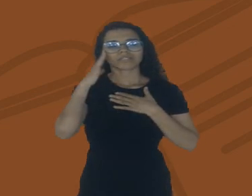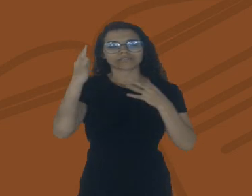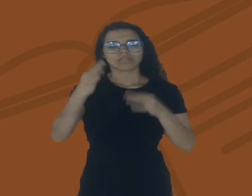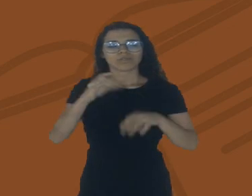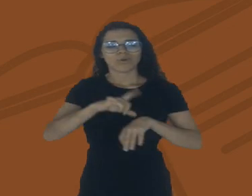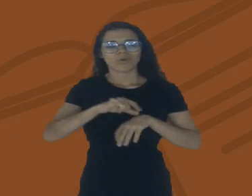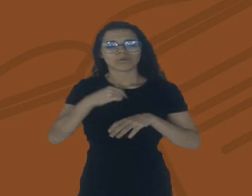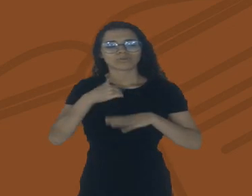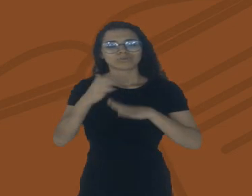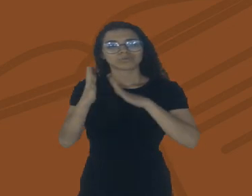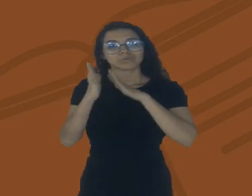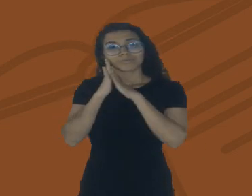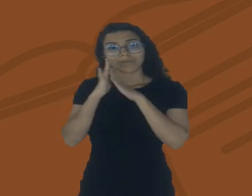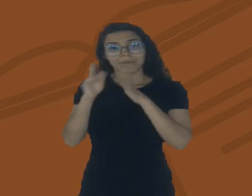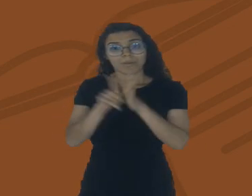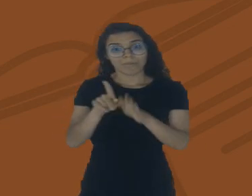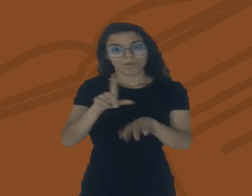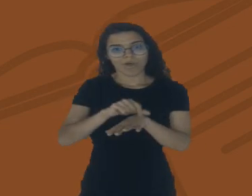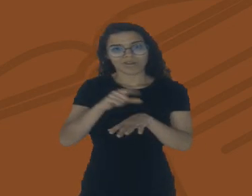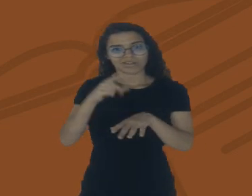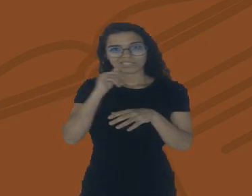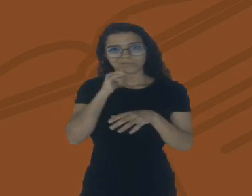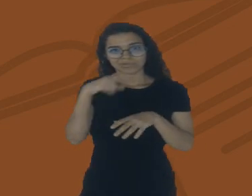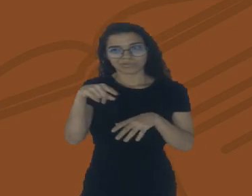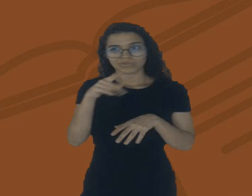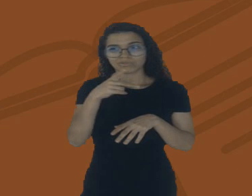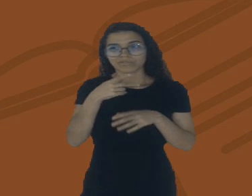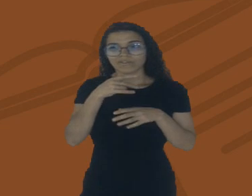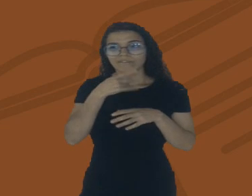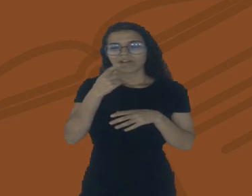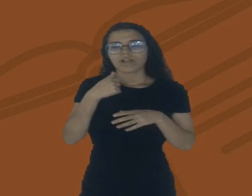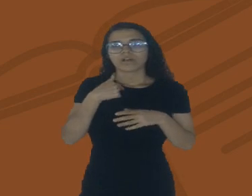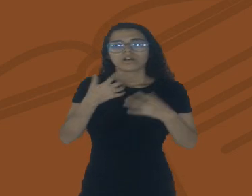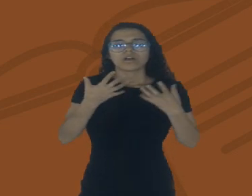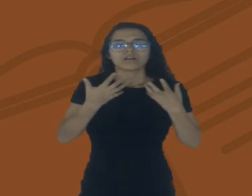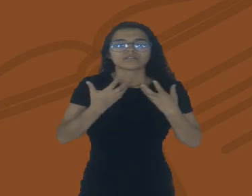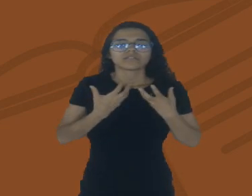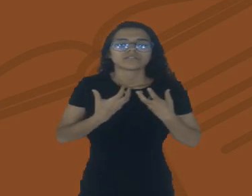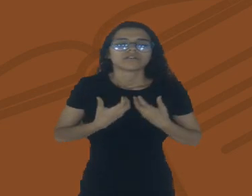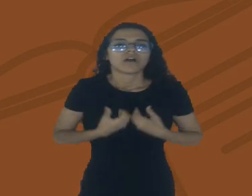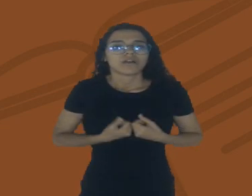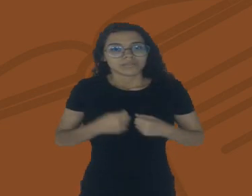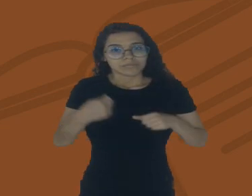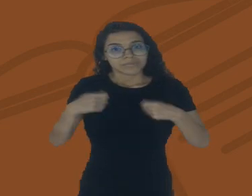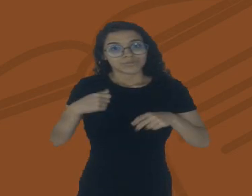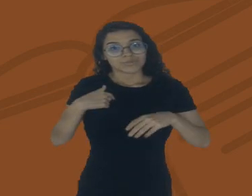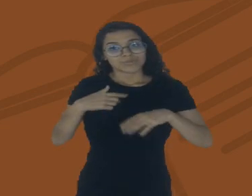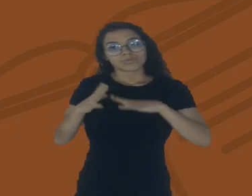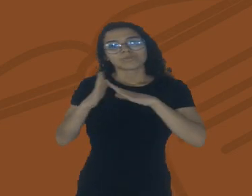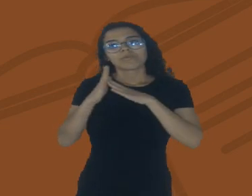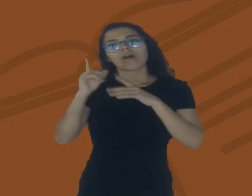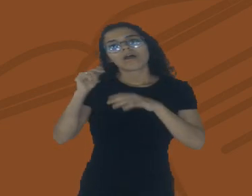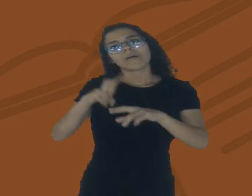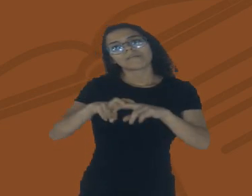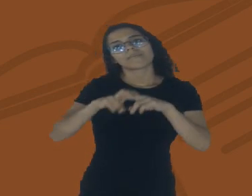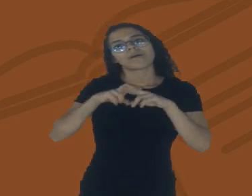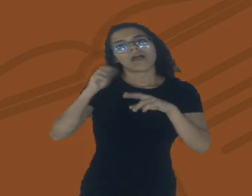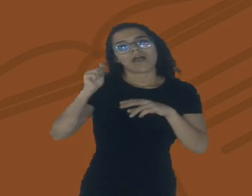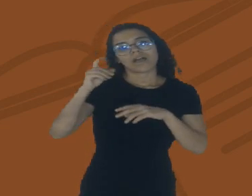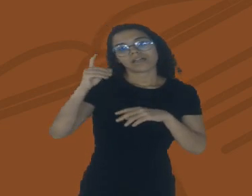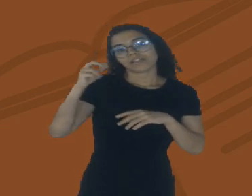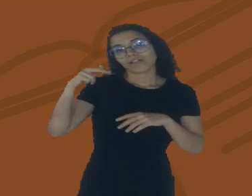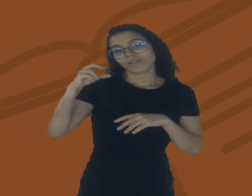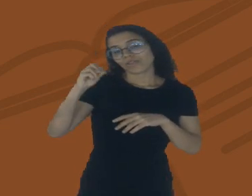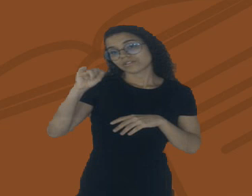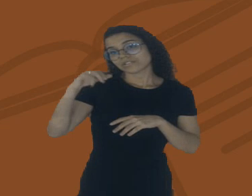diz assim, estou tão cansado, esgotado, eu quero dormir. Então, está relacionado à alta concentração de